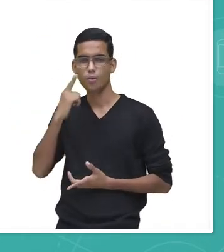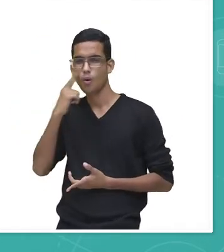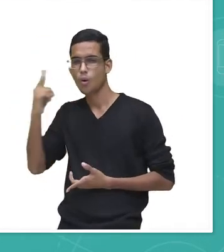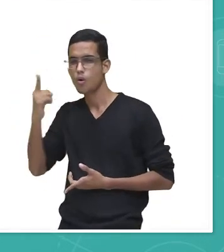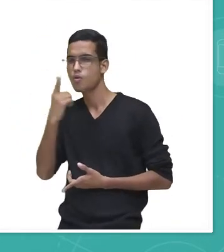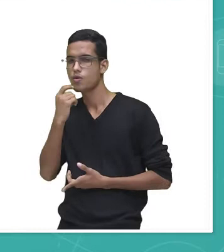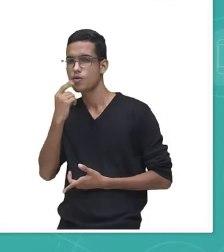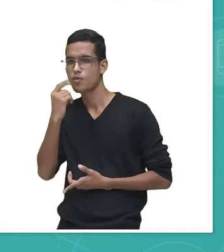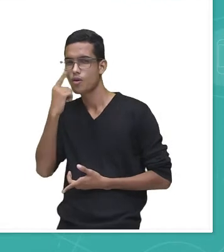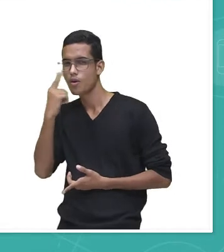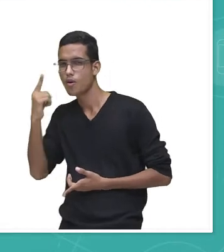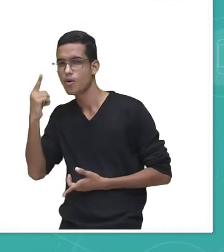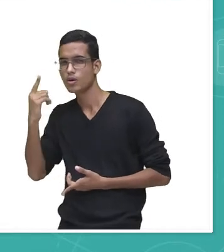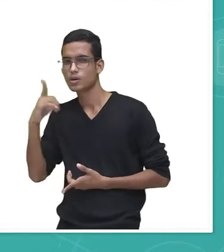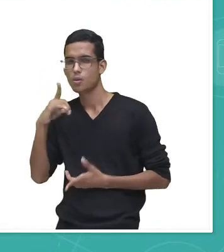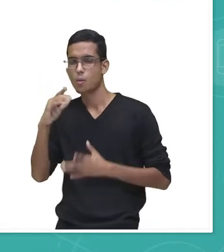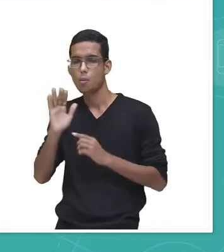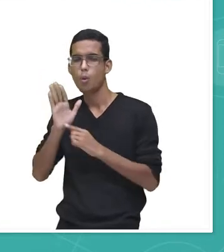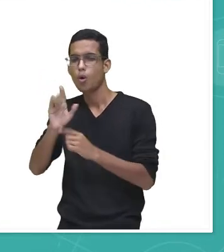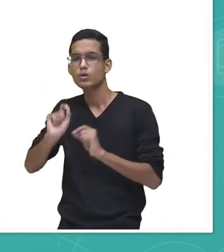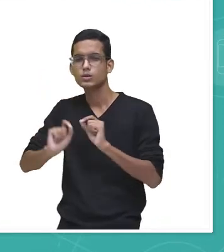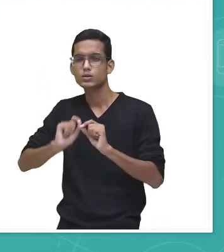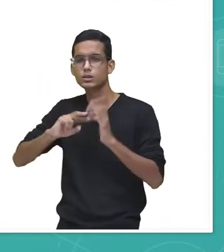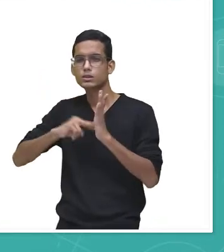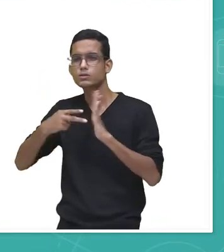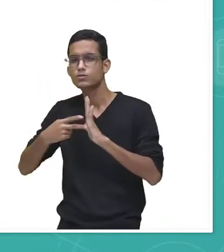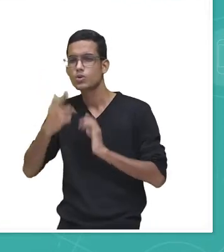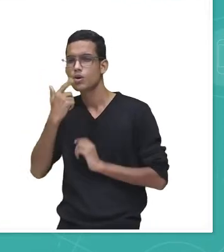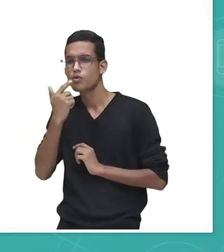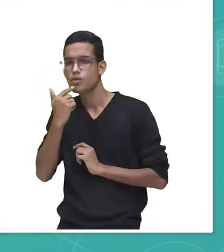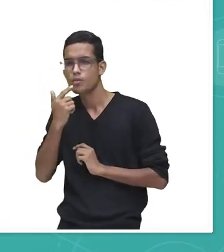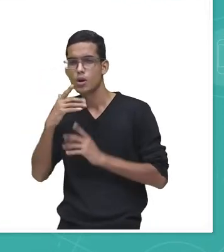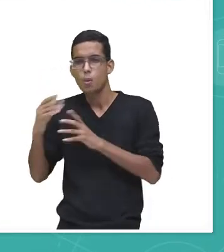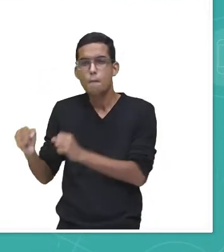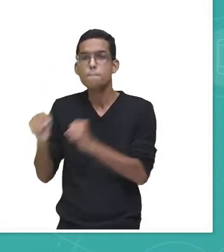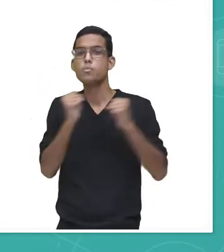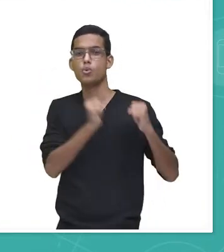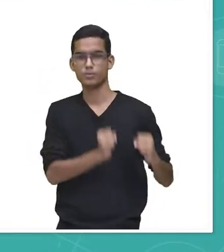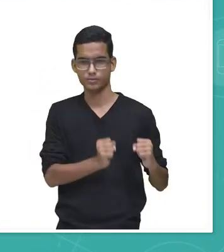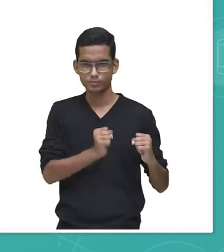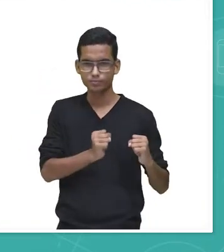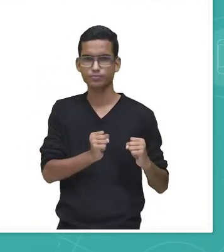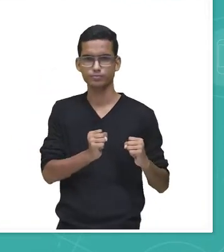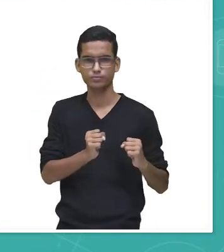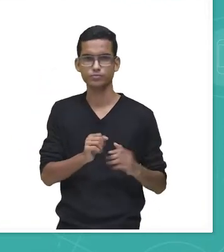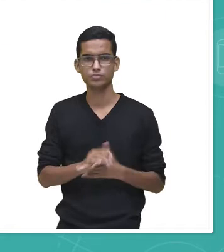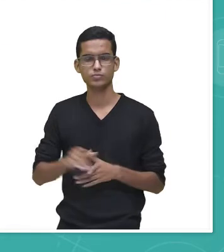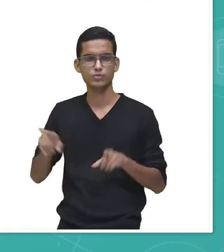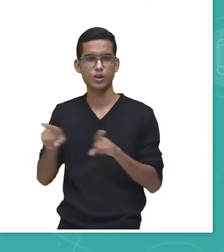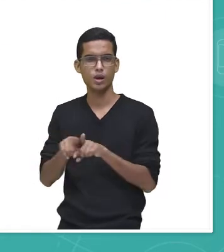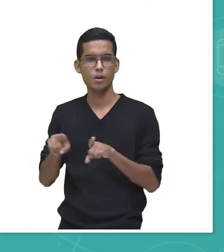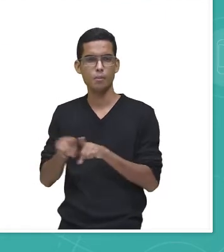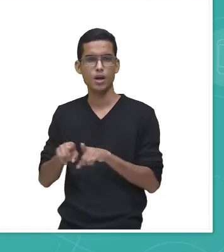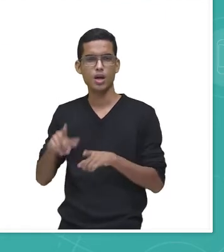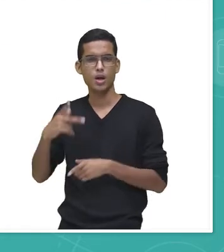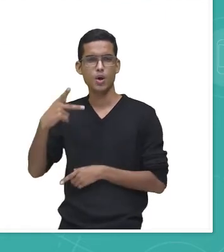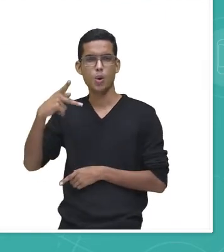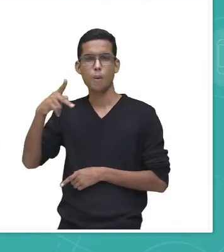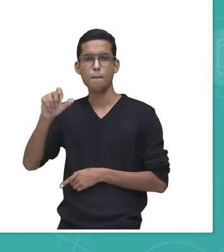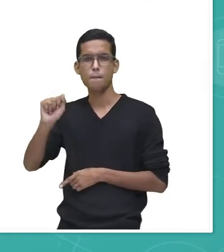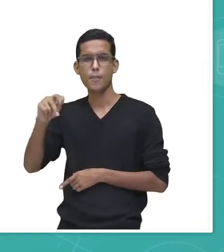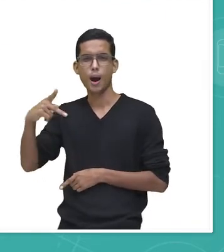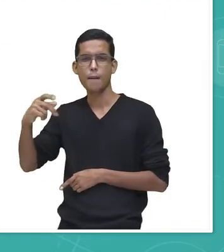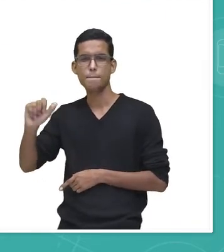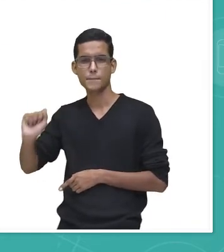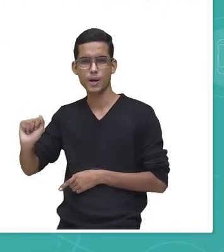simboliza justamente essa ideia de poder, não é? Vocês podem ver aqui que a figura do Papa, ela está aqui simbolizando essa ideia de